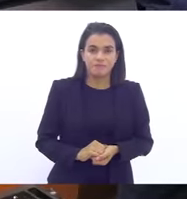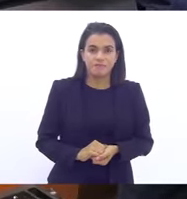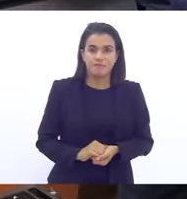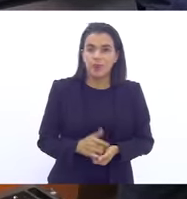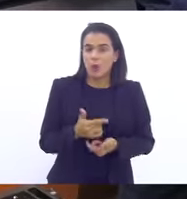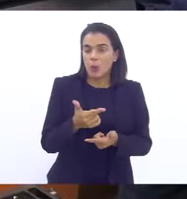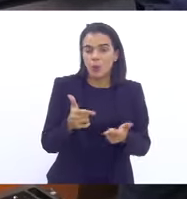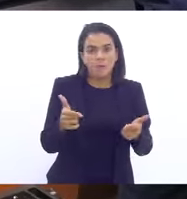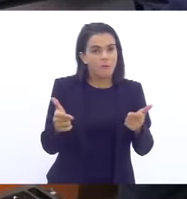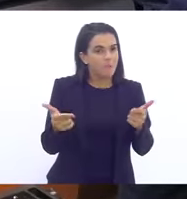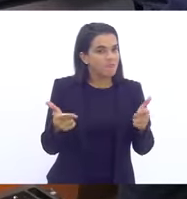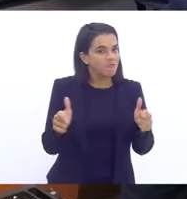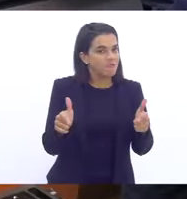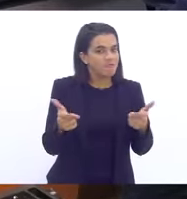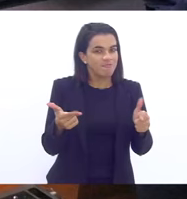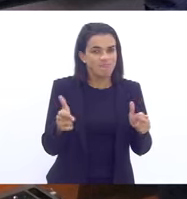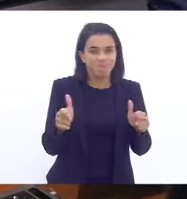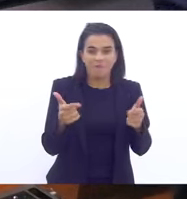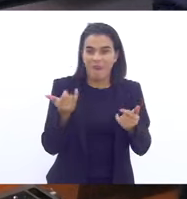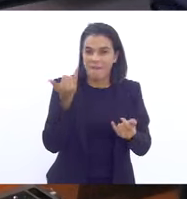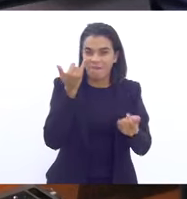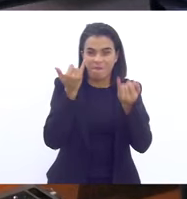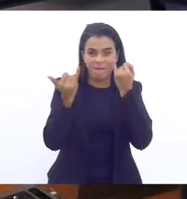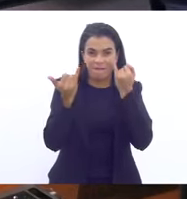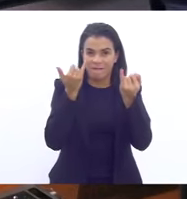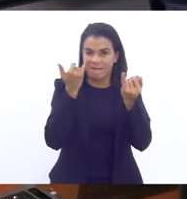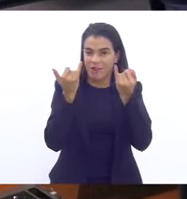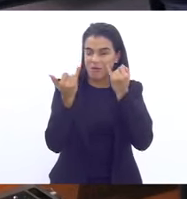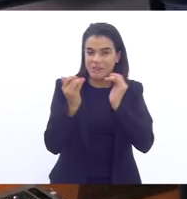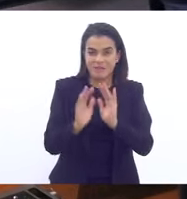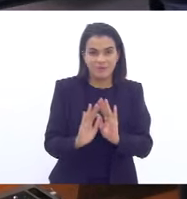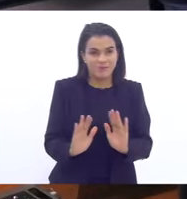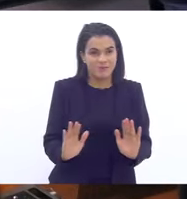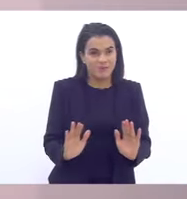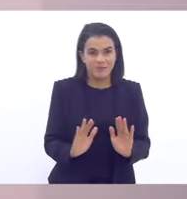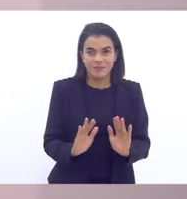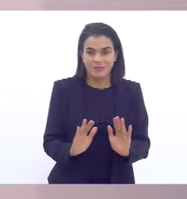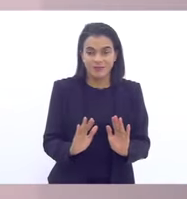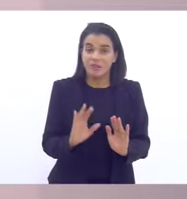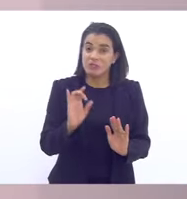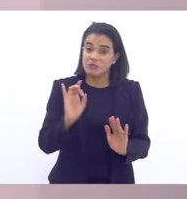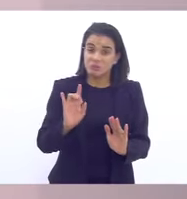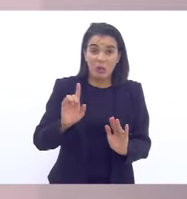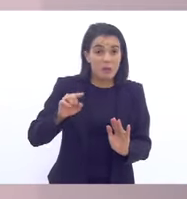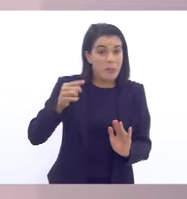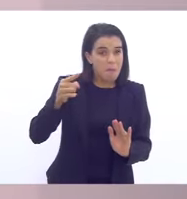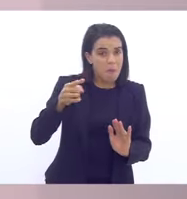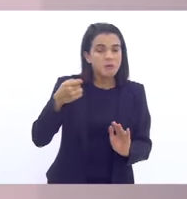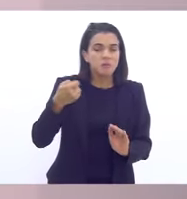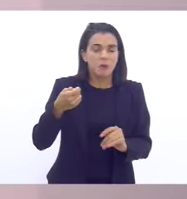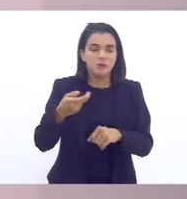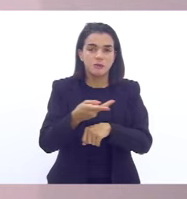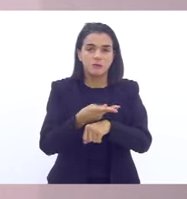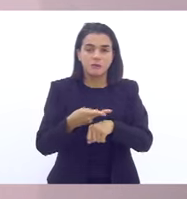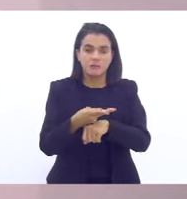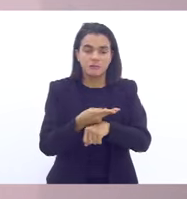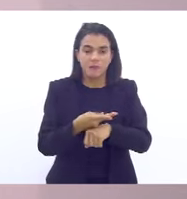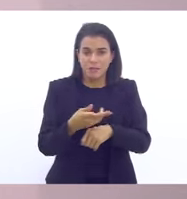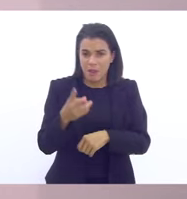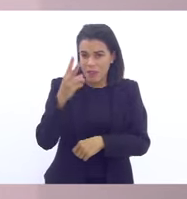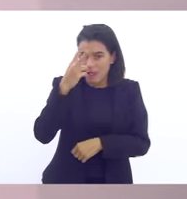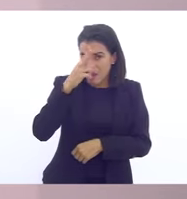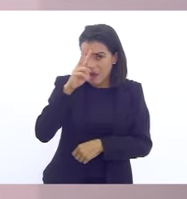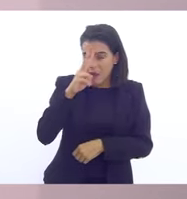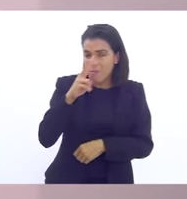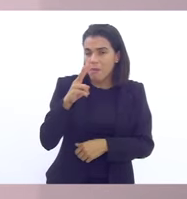Eu não tenho essa informação aqui. Depois resgatar, mas eu não tenho essa informação. Mas a senhora se lembra de alguma